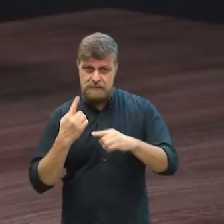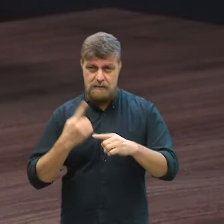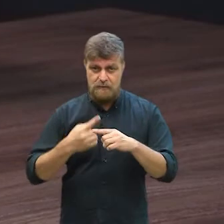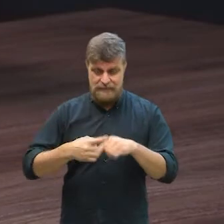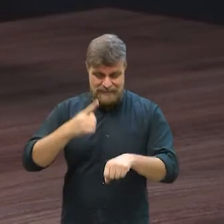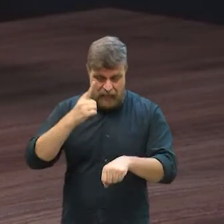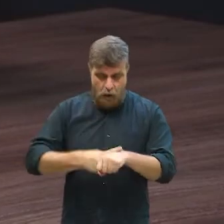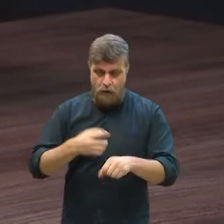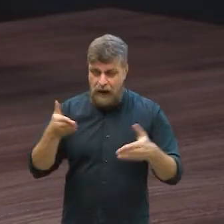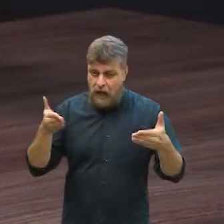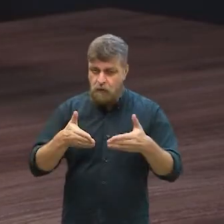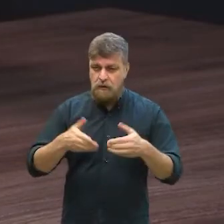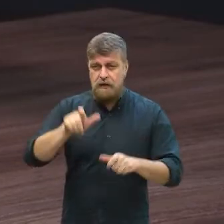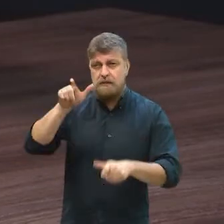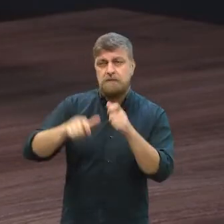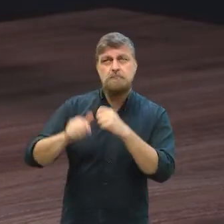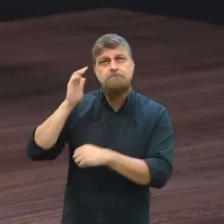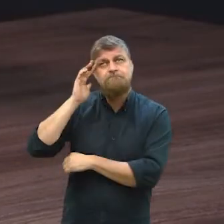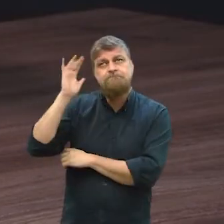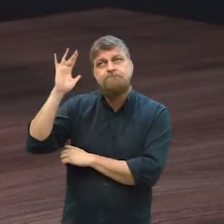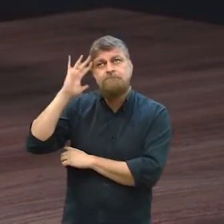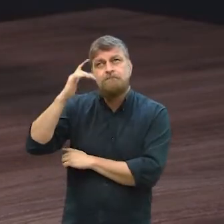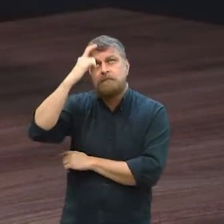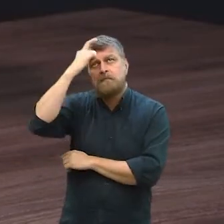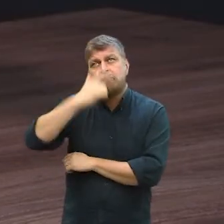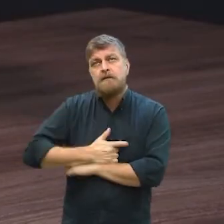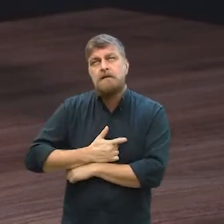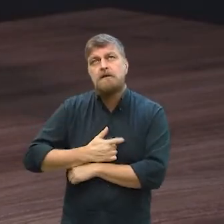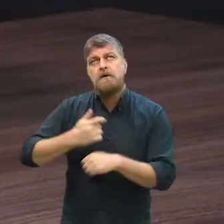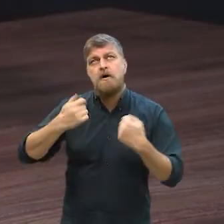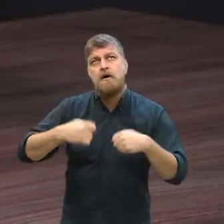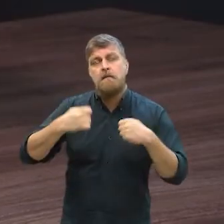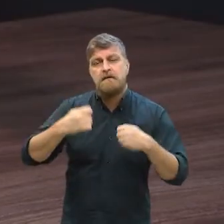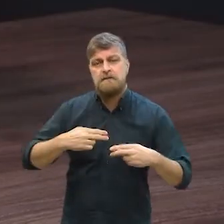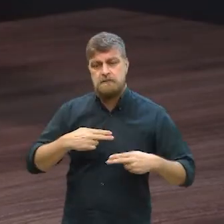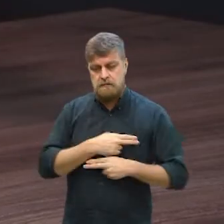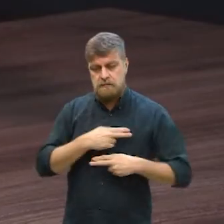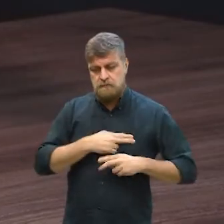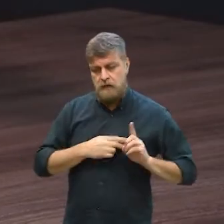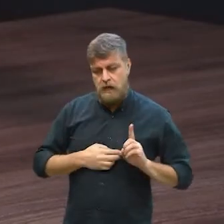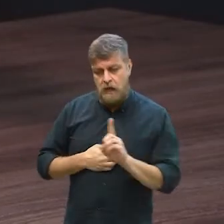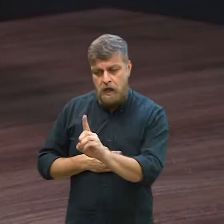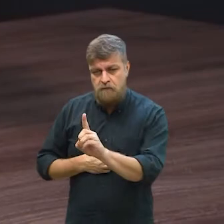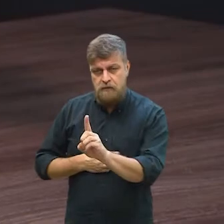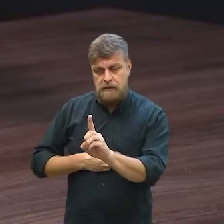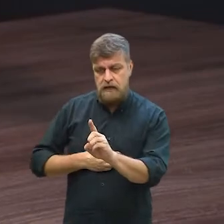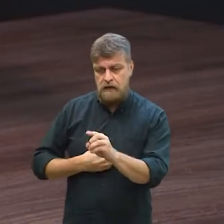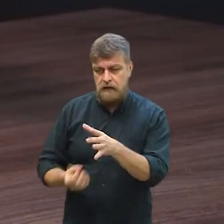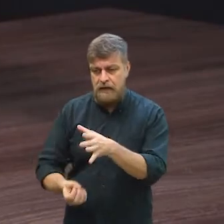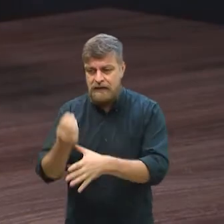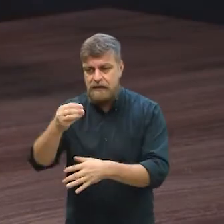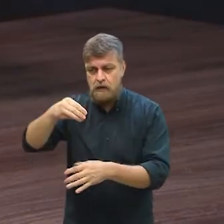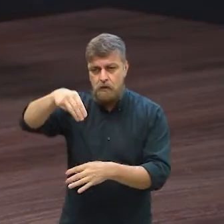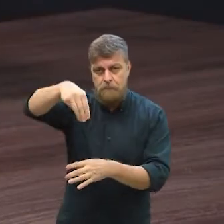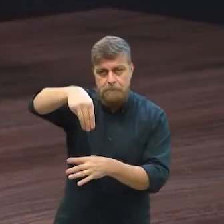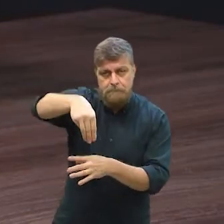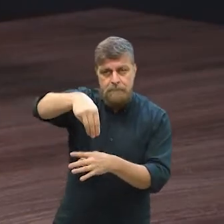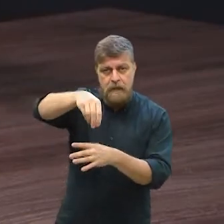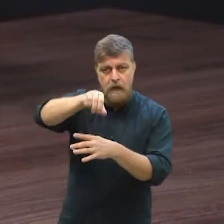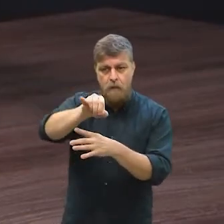porque nesse primeiro momento muita gente pensou: olha, eu preciso de uma necessidade, vou lá, faço o meu MEI, só que